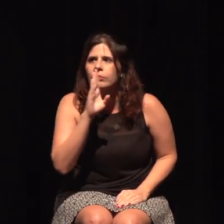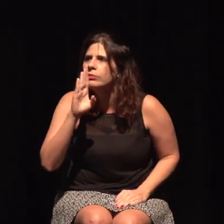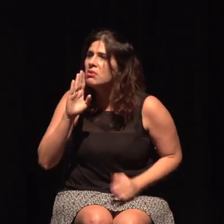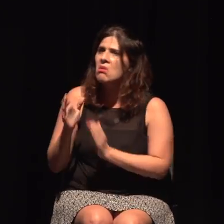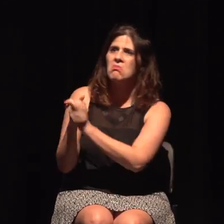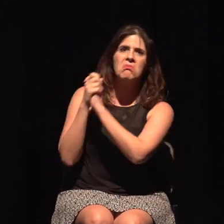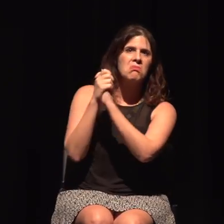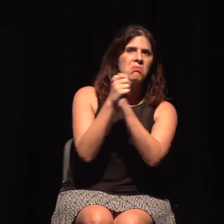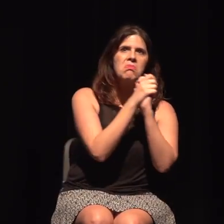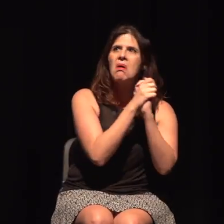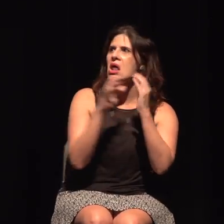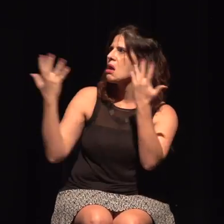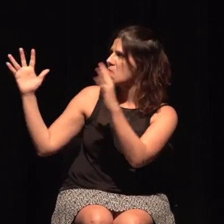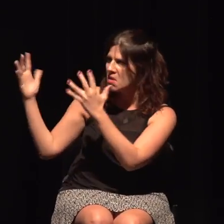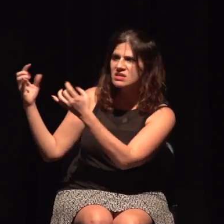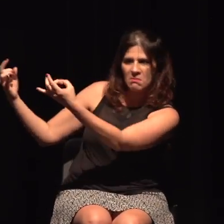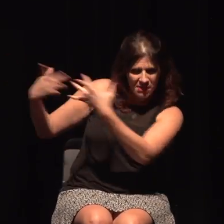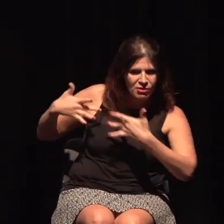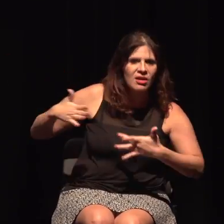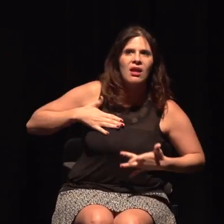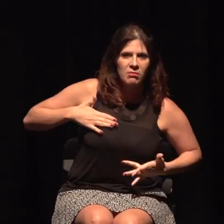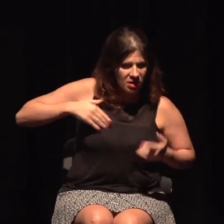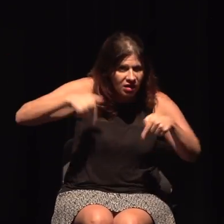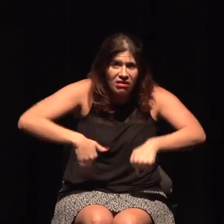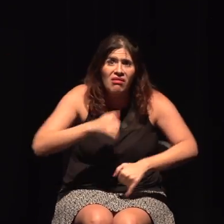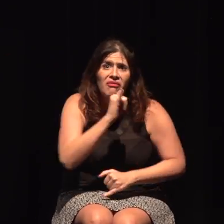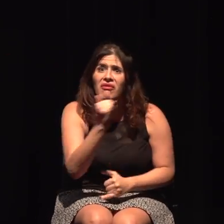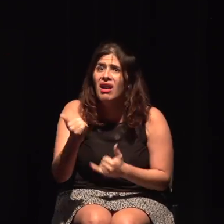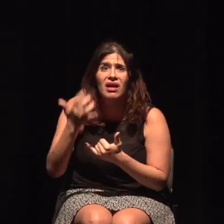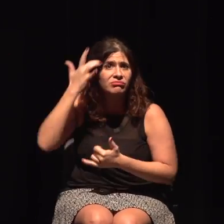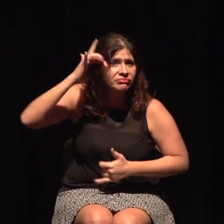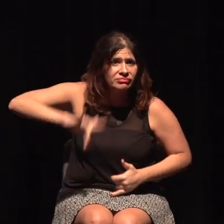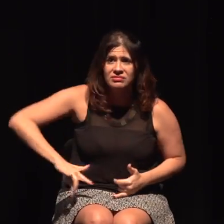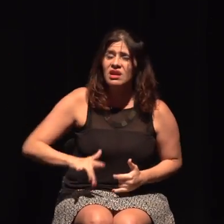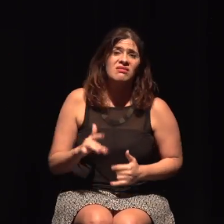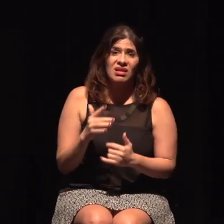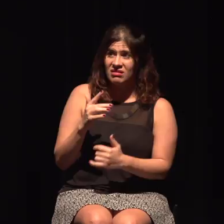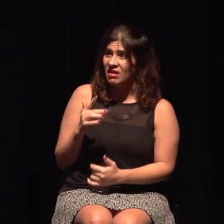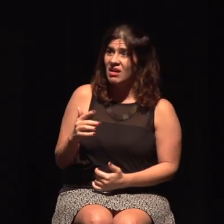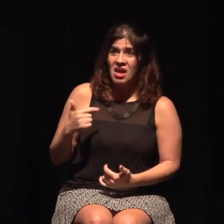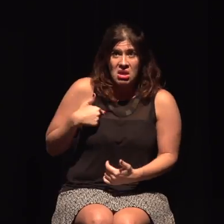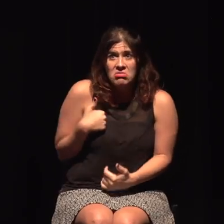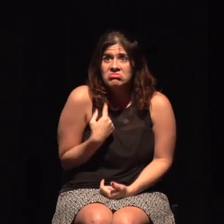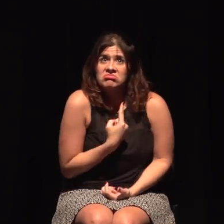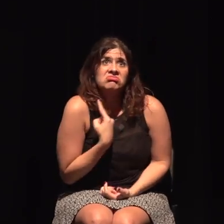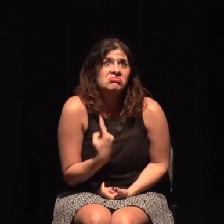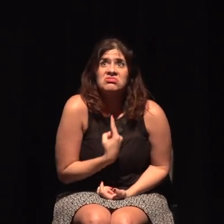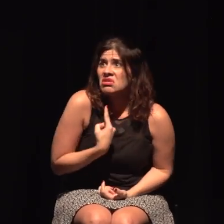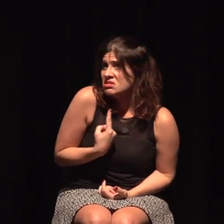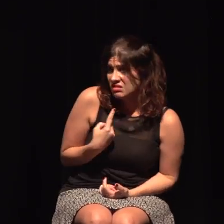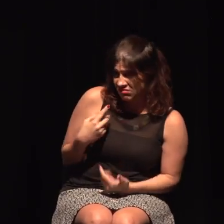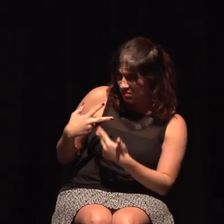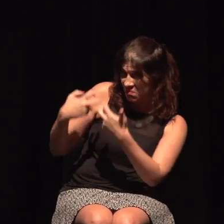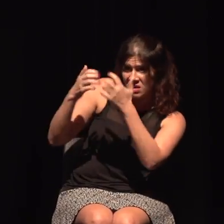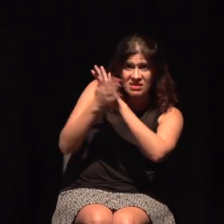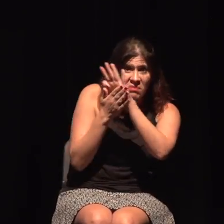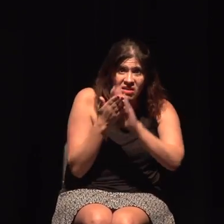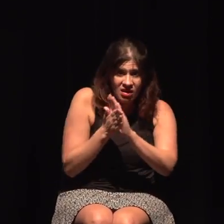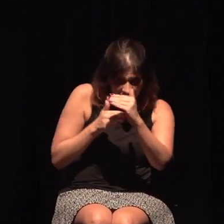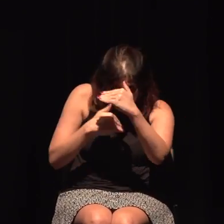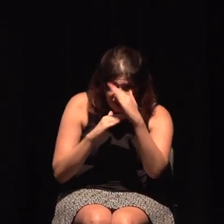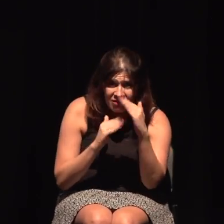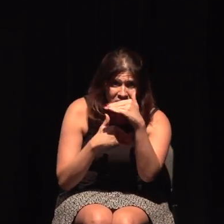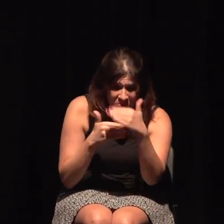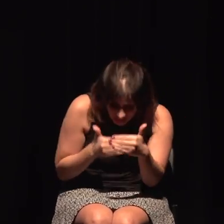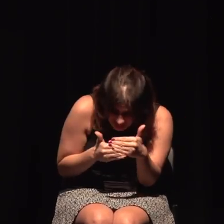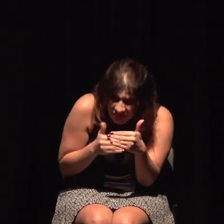arfar. Parabéns aos que me abandonaram aqui na frente de todos sem saber o que anunciar. Para que não se note meu desamparo, às vezes executo a